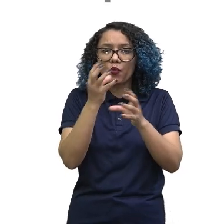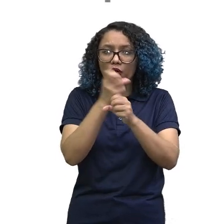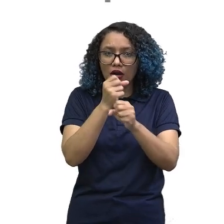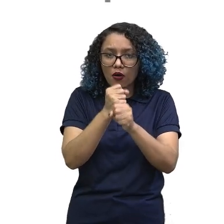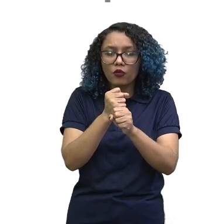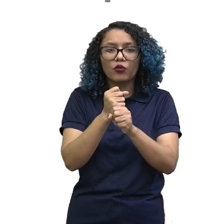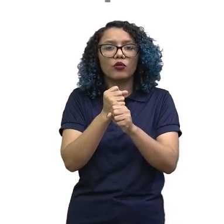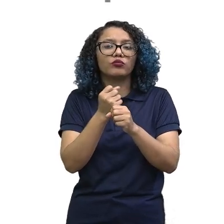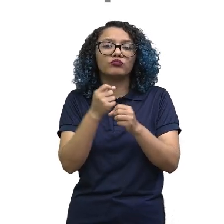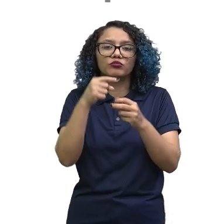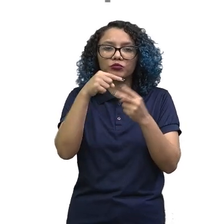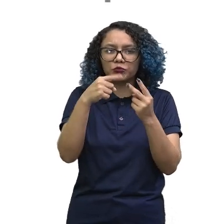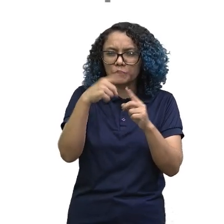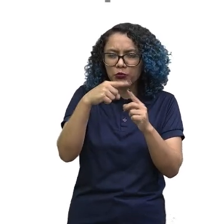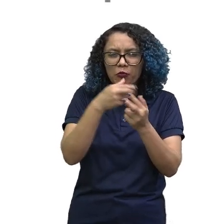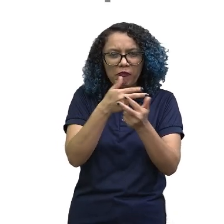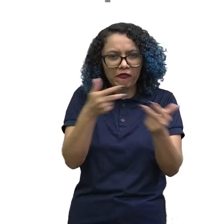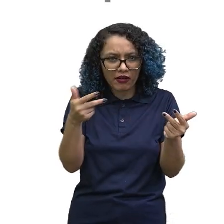e resistência.